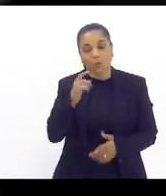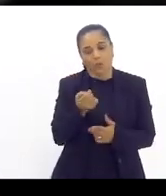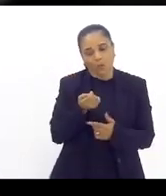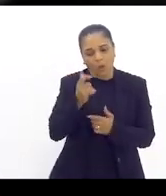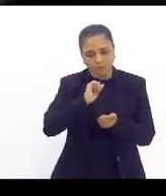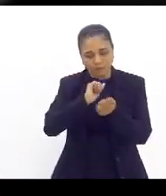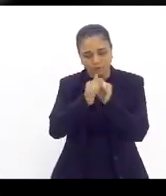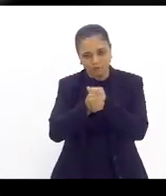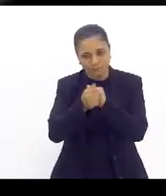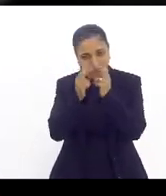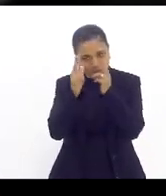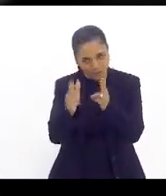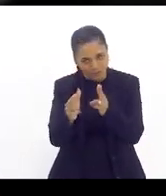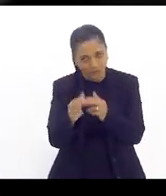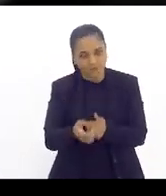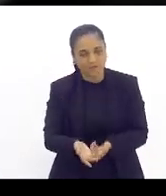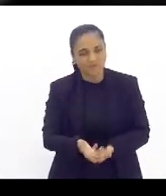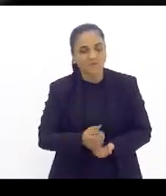futebol